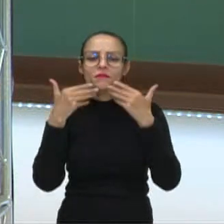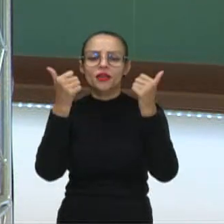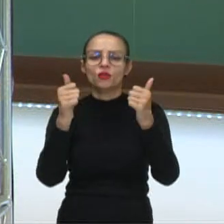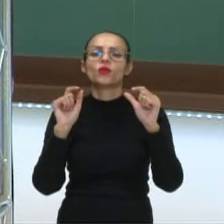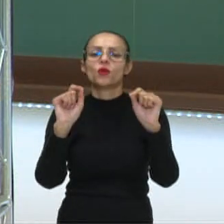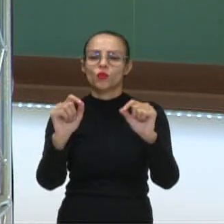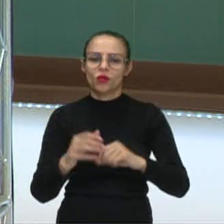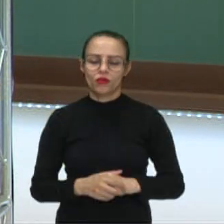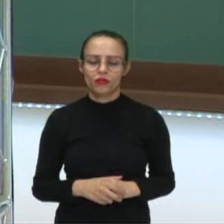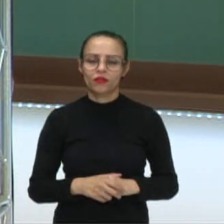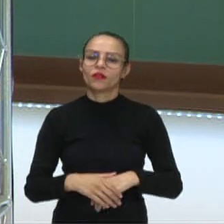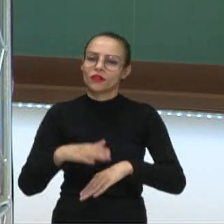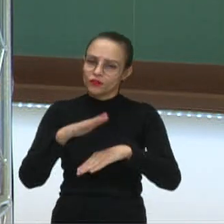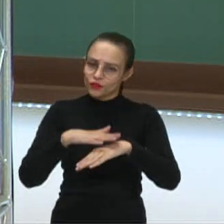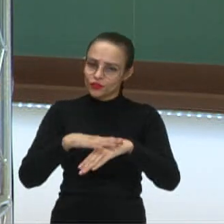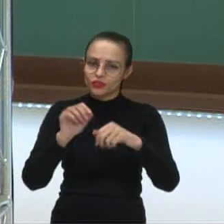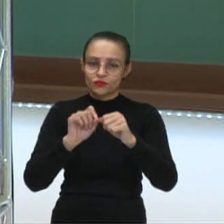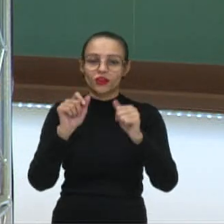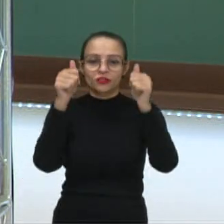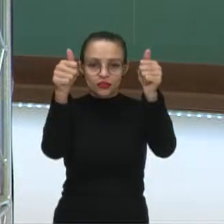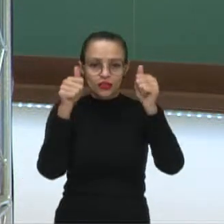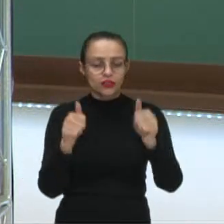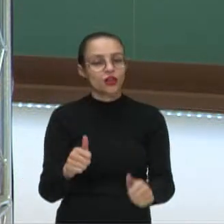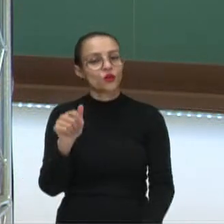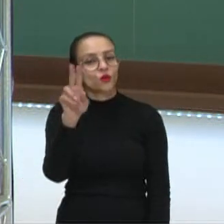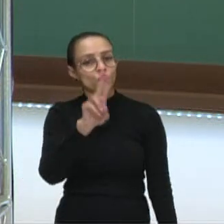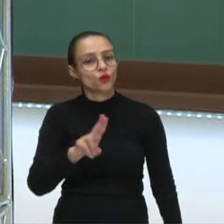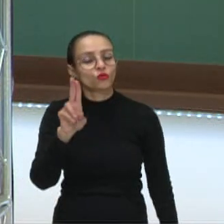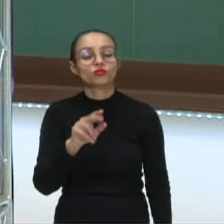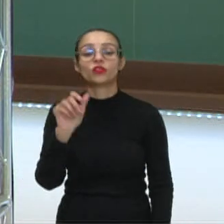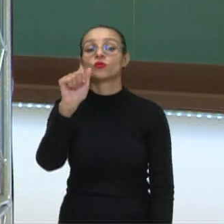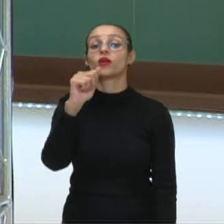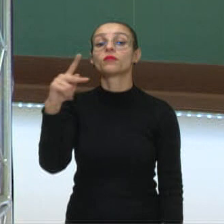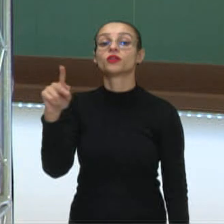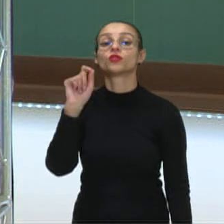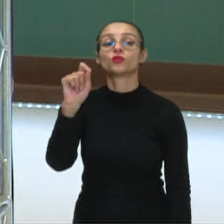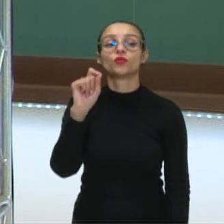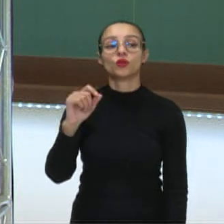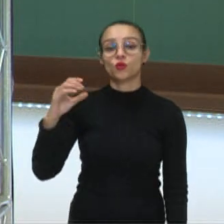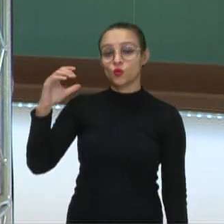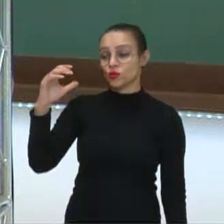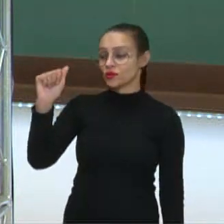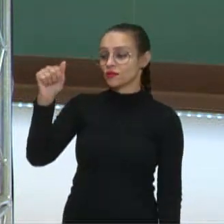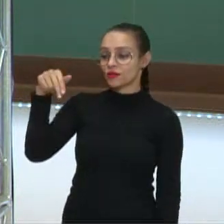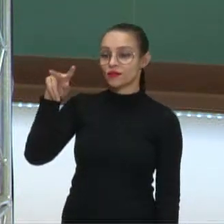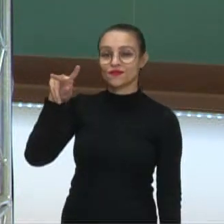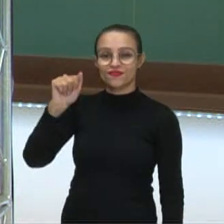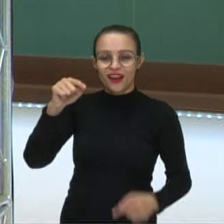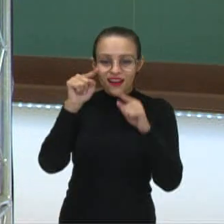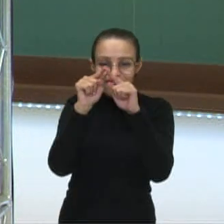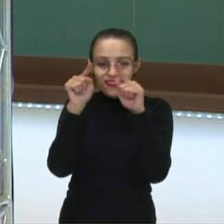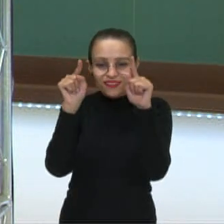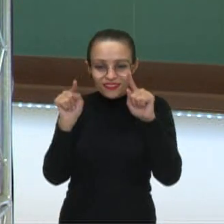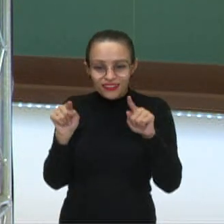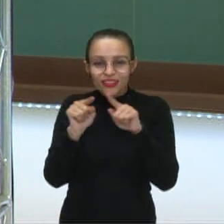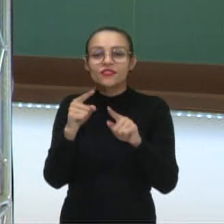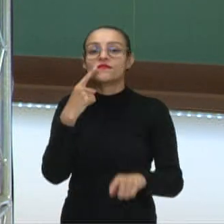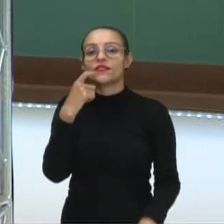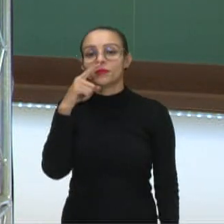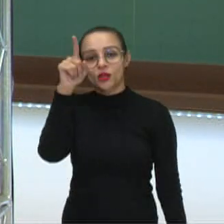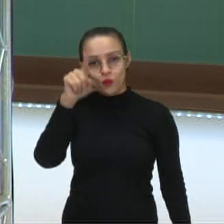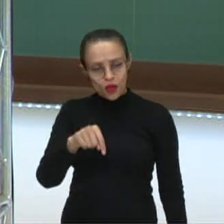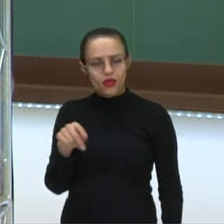melhorar? Faça um cartaz usando qual aplicativo? O Canva. Então, o Canva é um